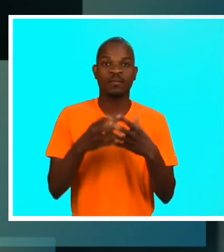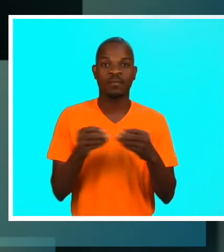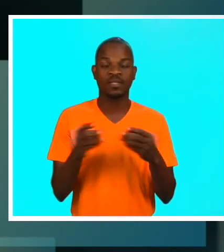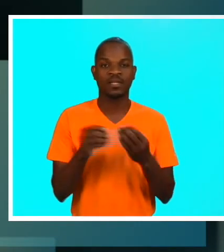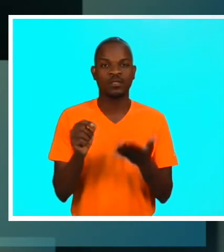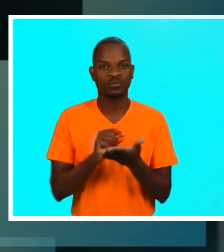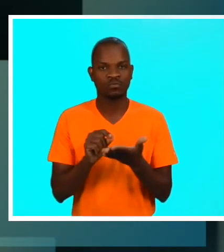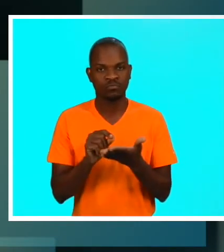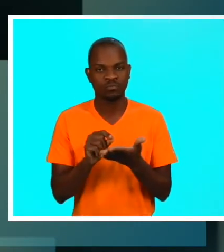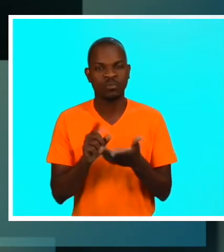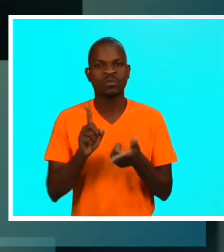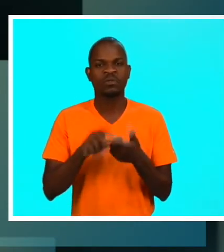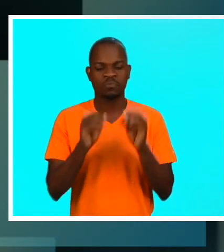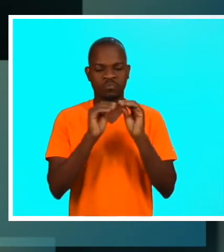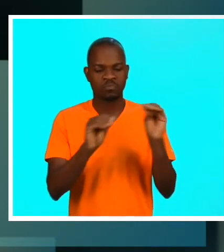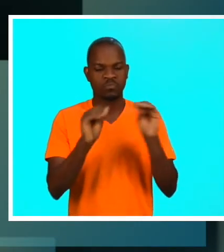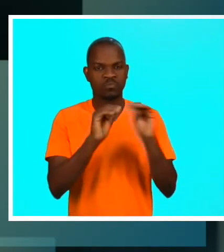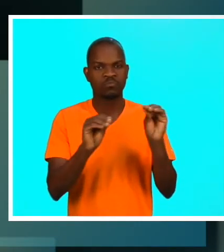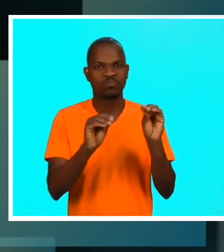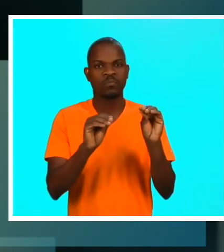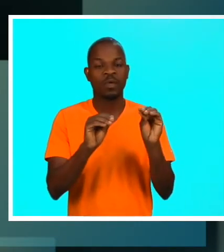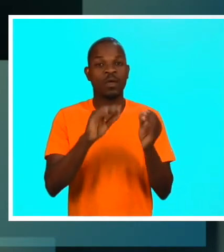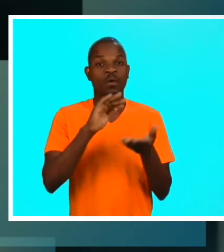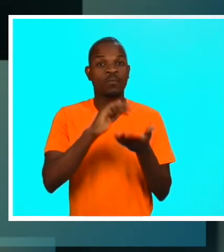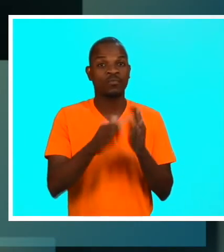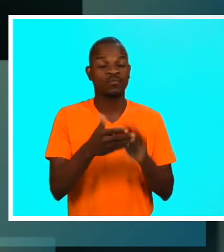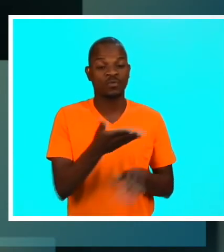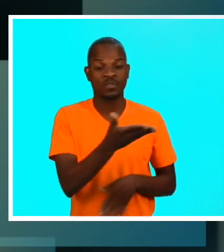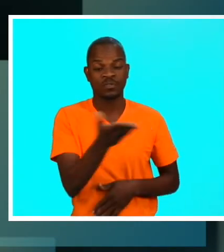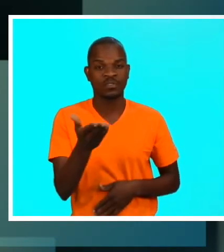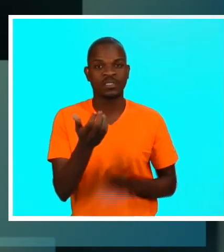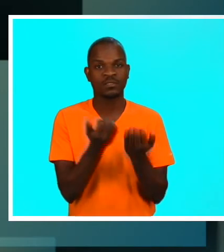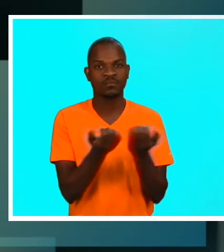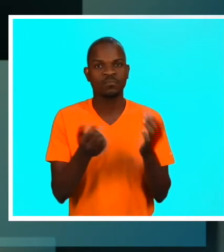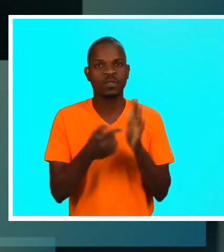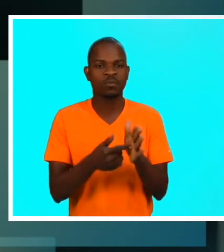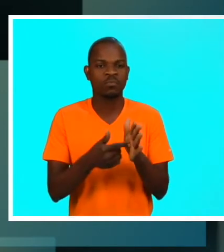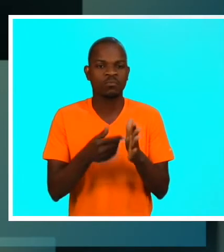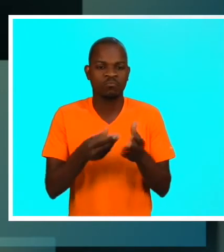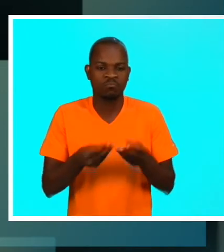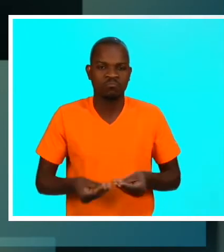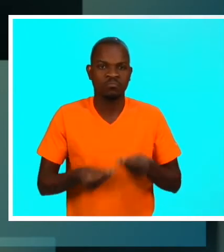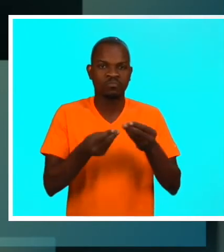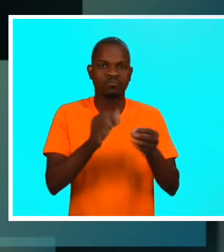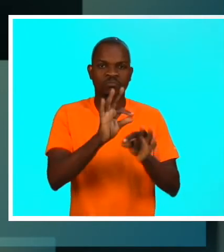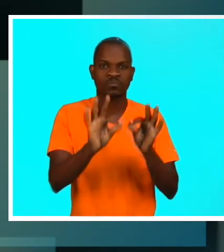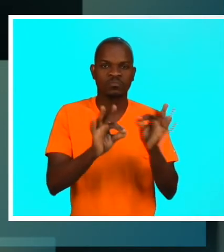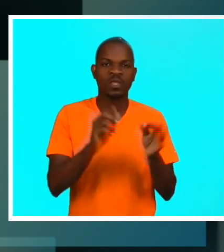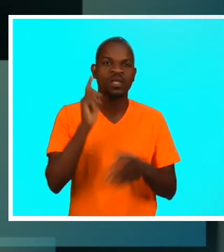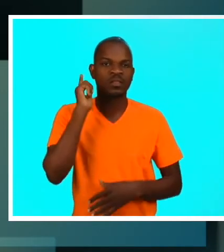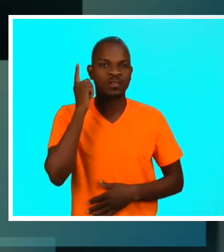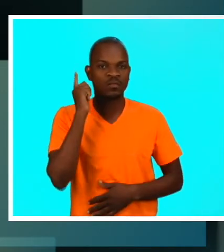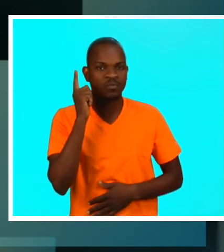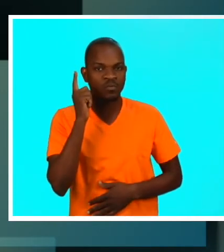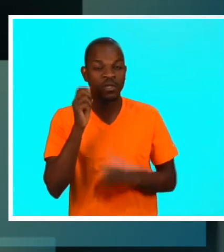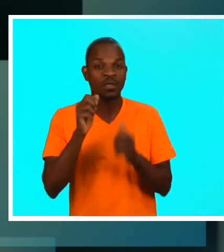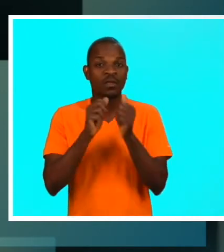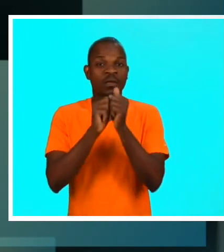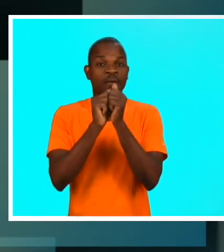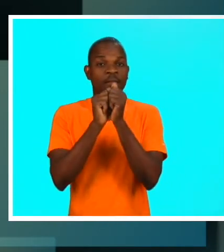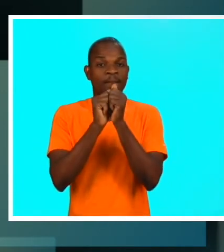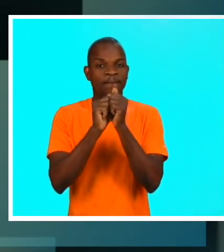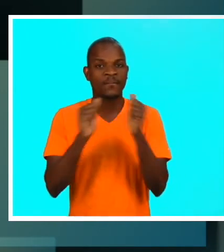língua matéria escolar. E prememos também os professores destas crianças. Em telemóveis, por exemplo. Agora, os